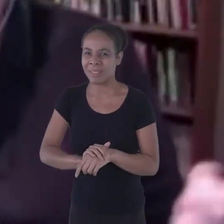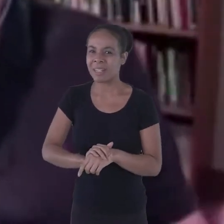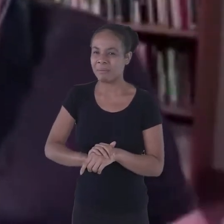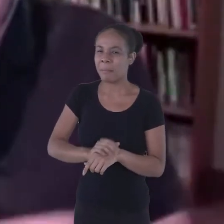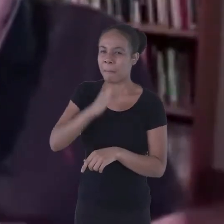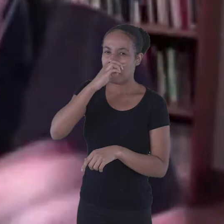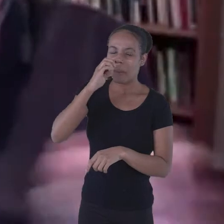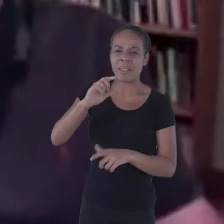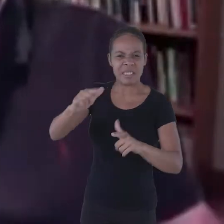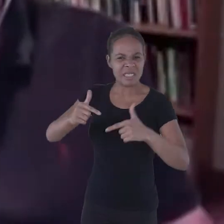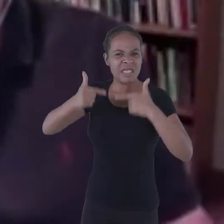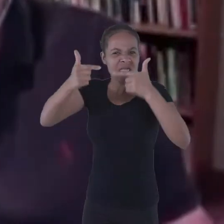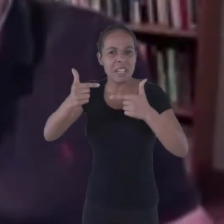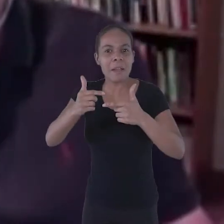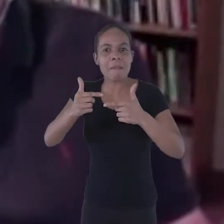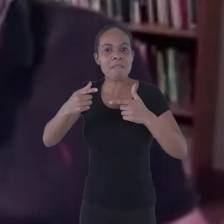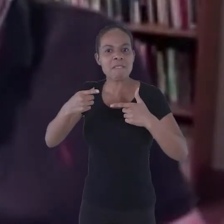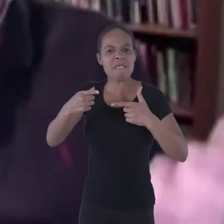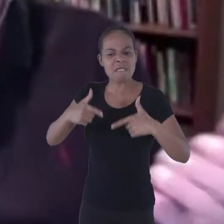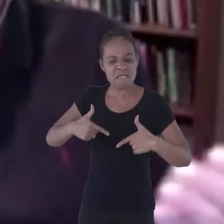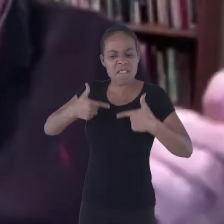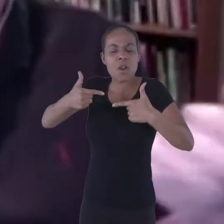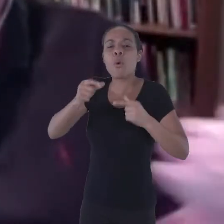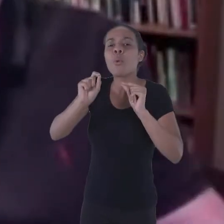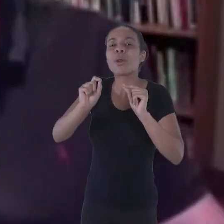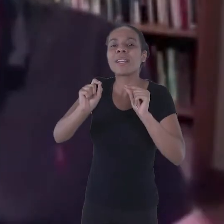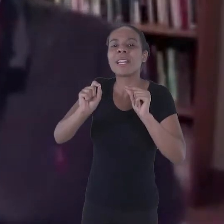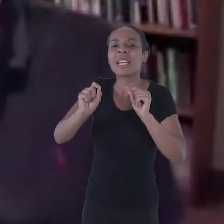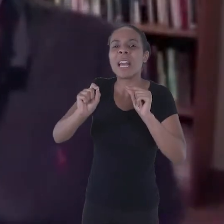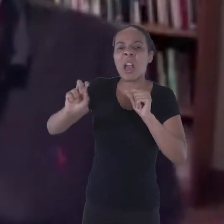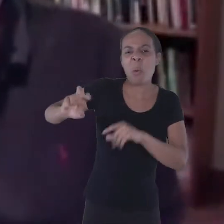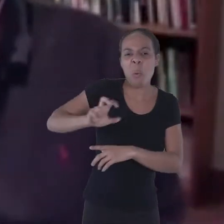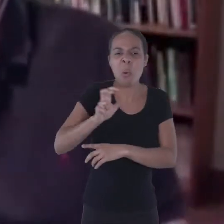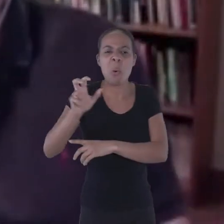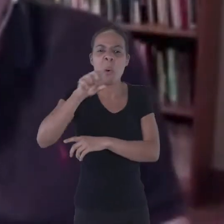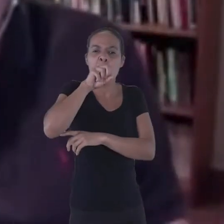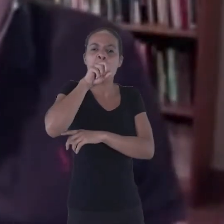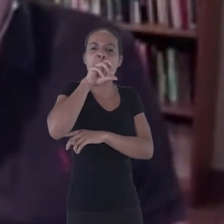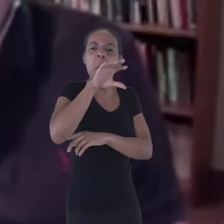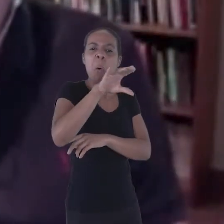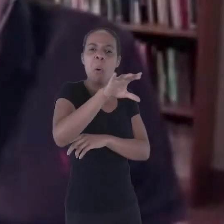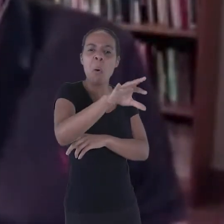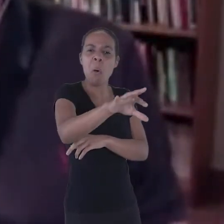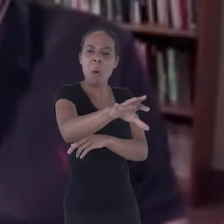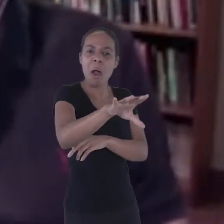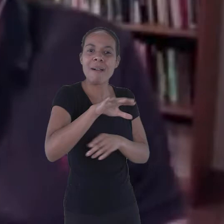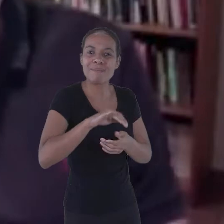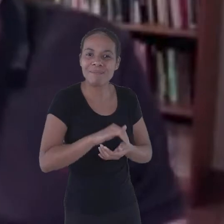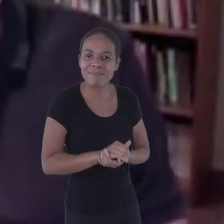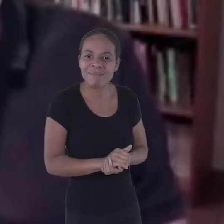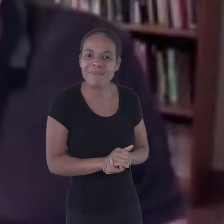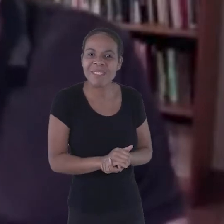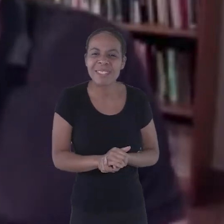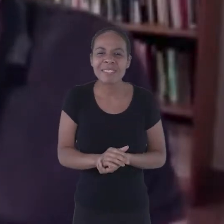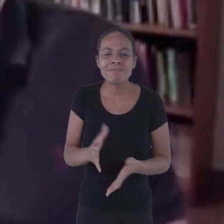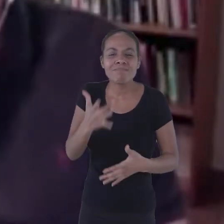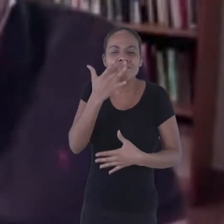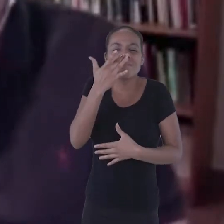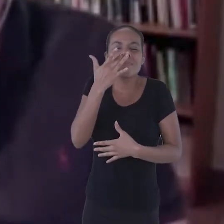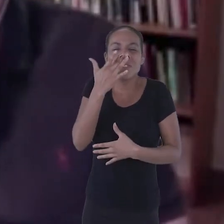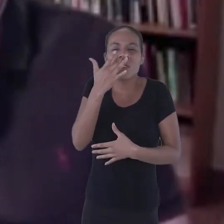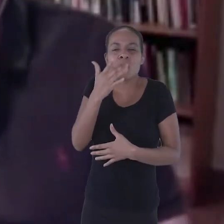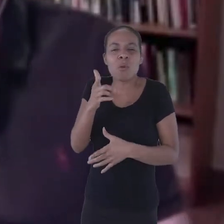era um filme sem fim, projetado pela lua generosa, inspiradora de poetas e músicos, mãe